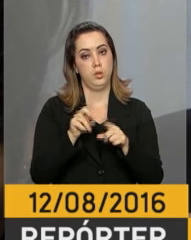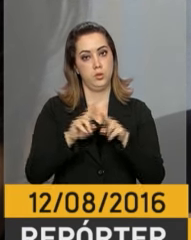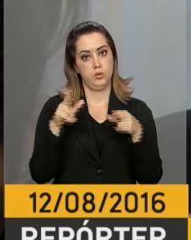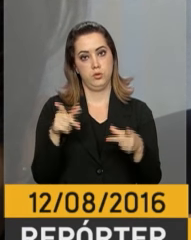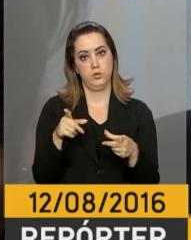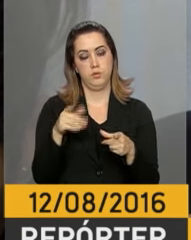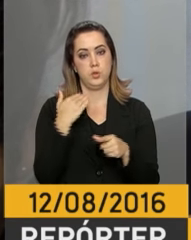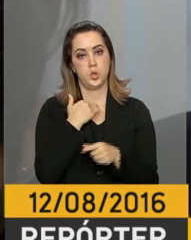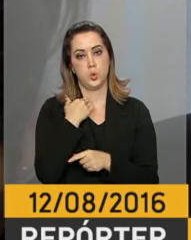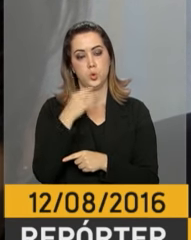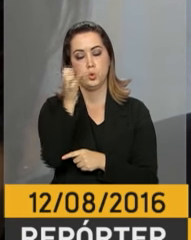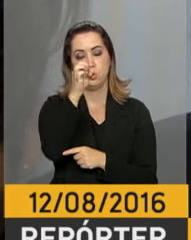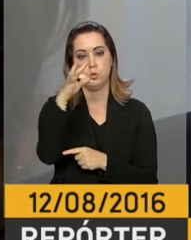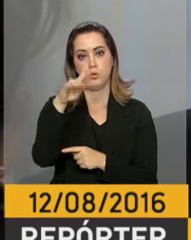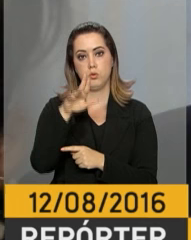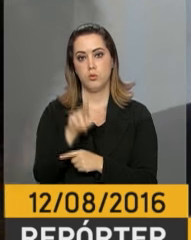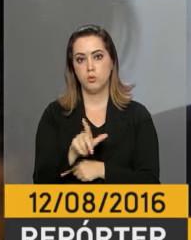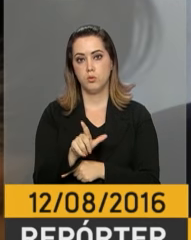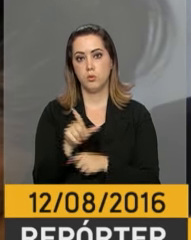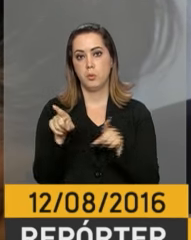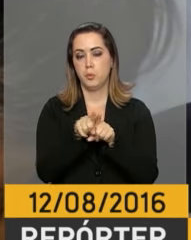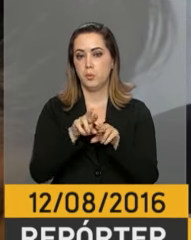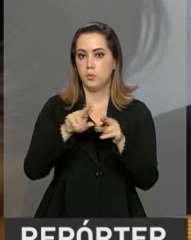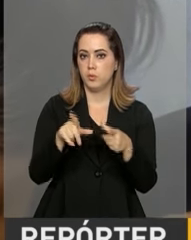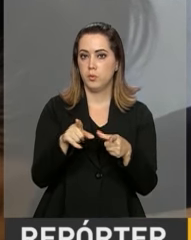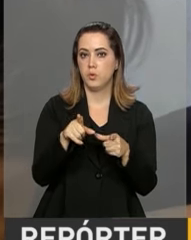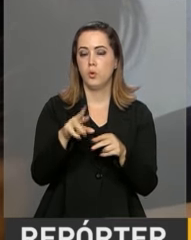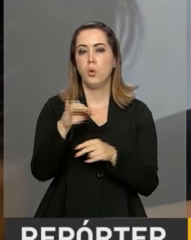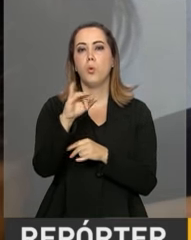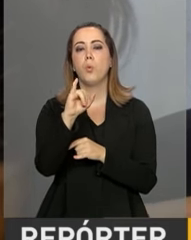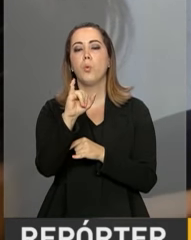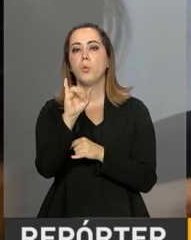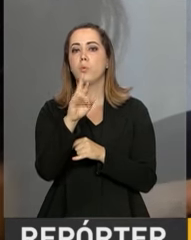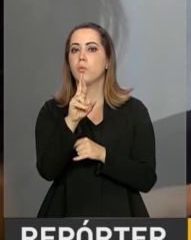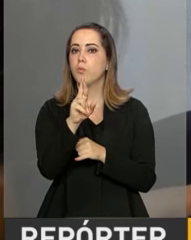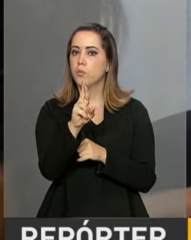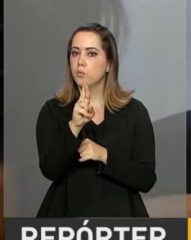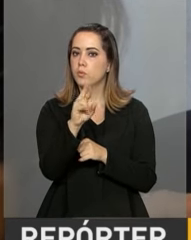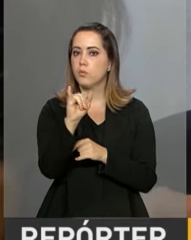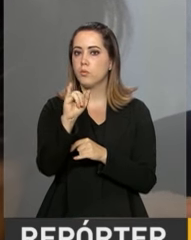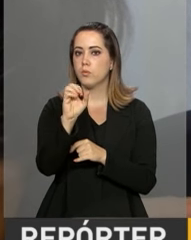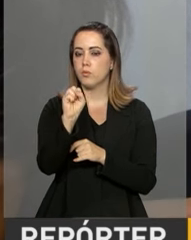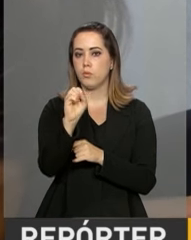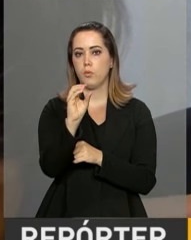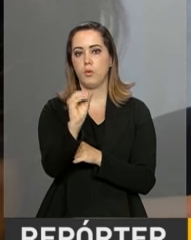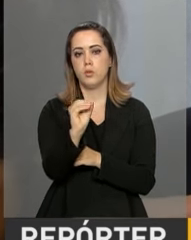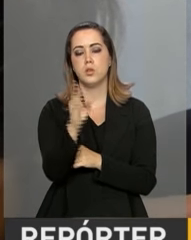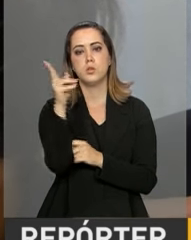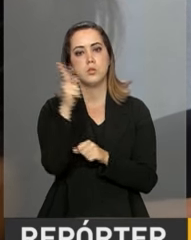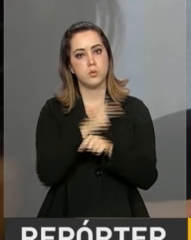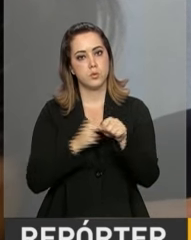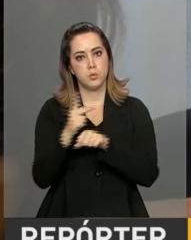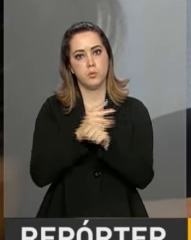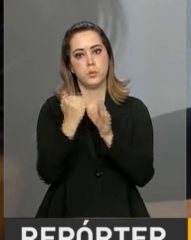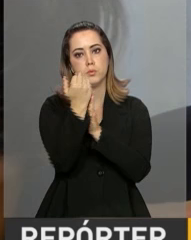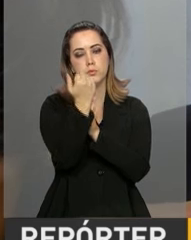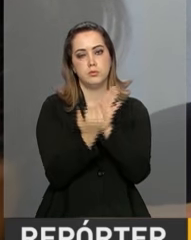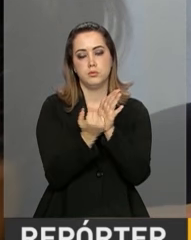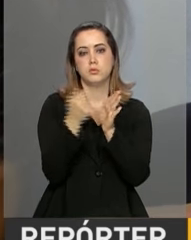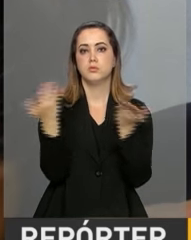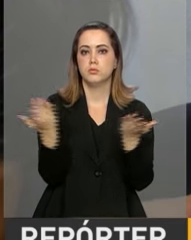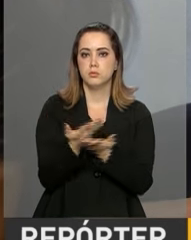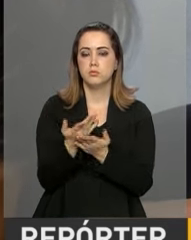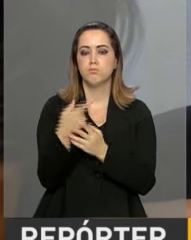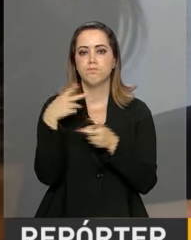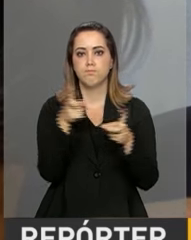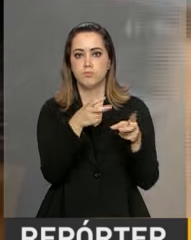mas a taxa estrutural da economia vai caindo, o risco país vai caindo. Isto é que é importante. E isso, em última análise, é o